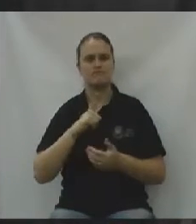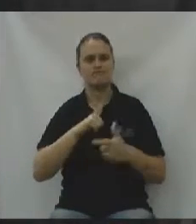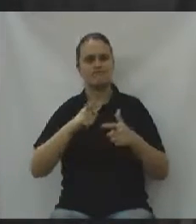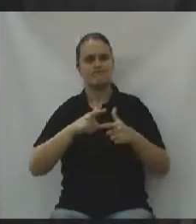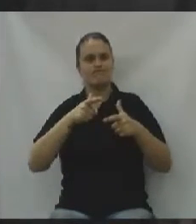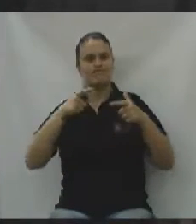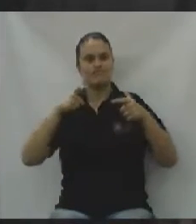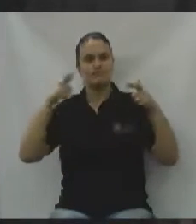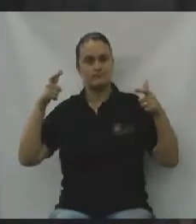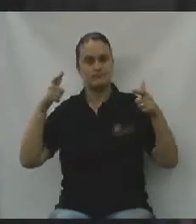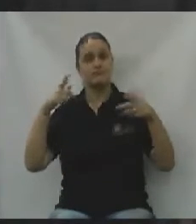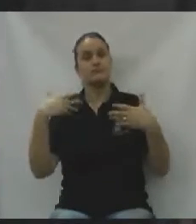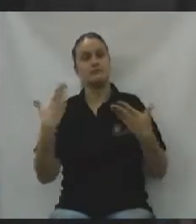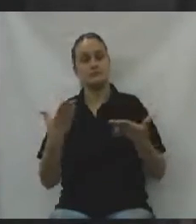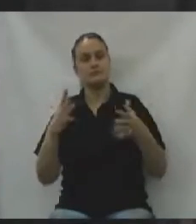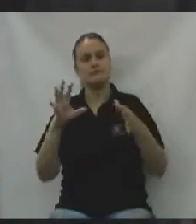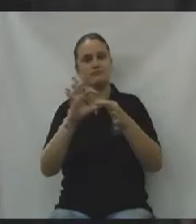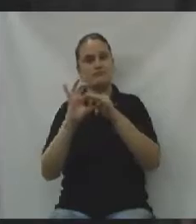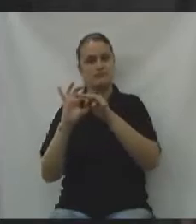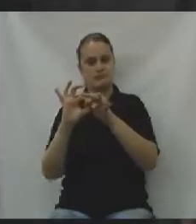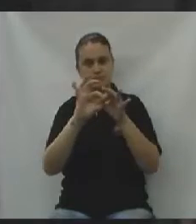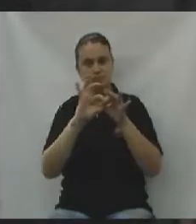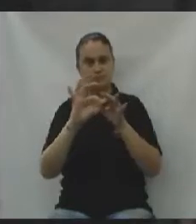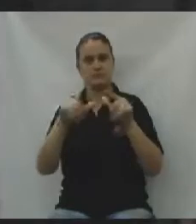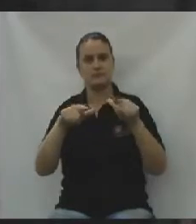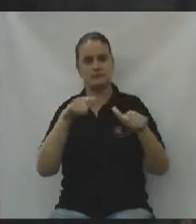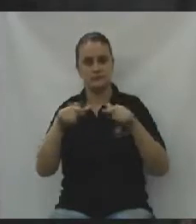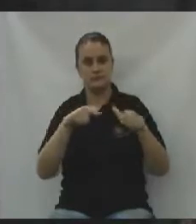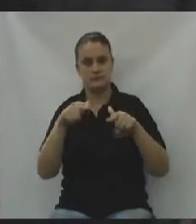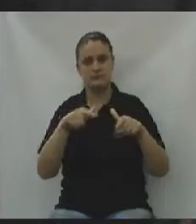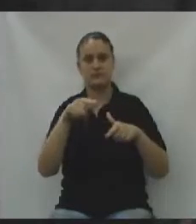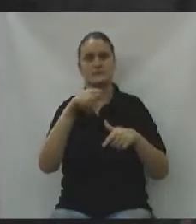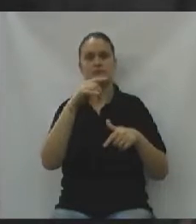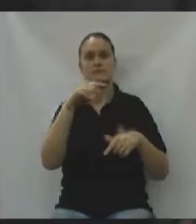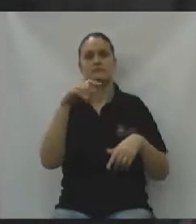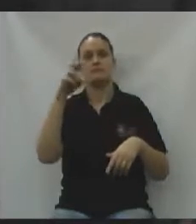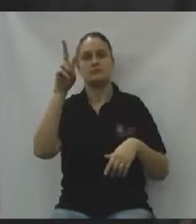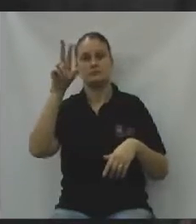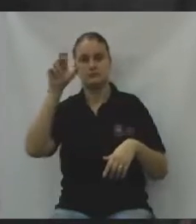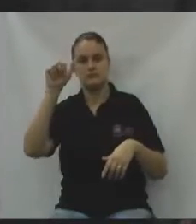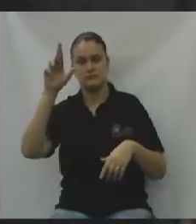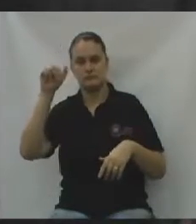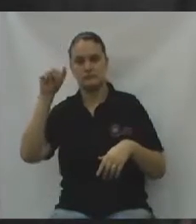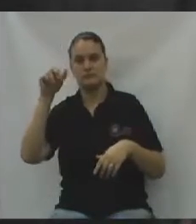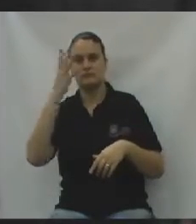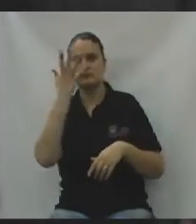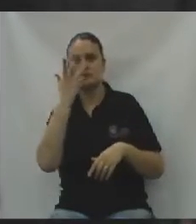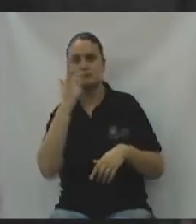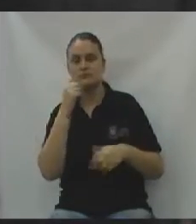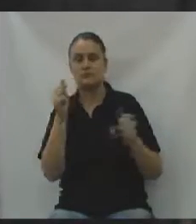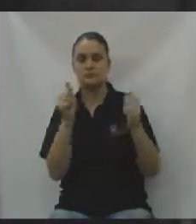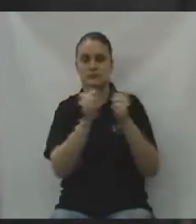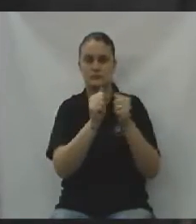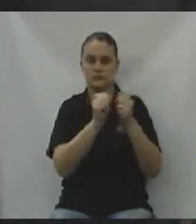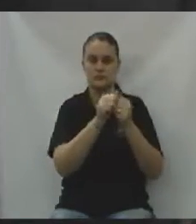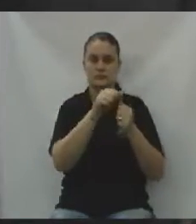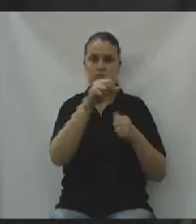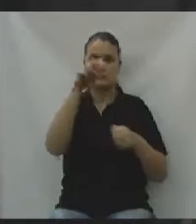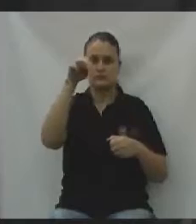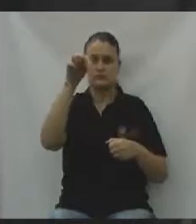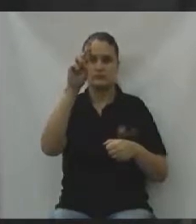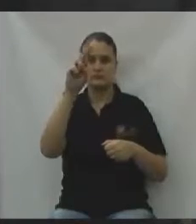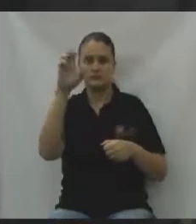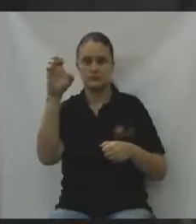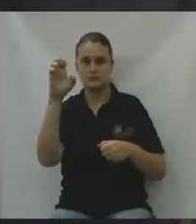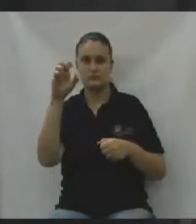Crescente. E é por essa parceria formada entre a Vara da Infância e o Núcleo Regional de Educação.